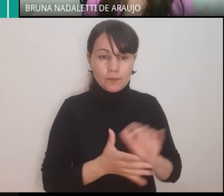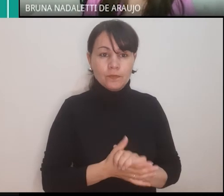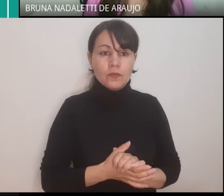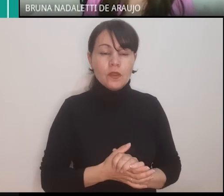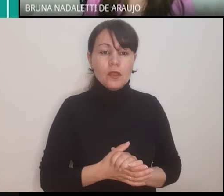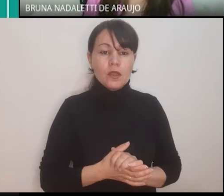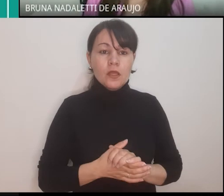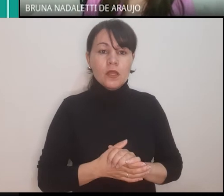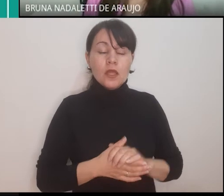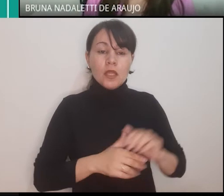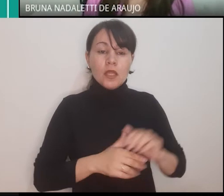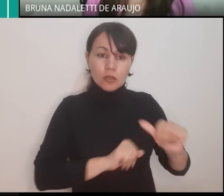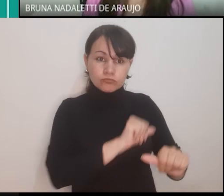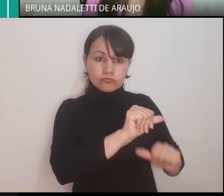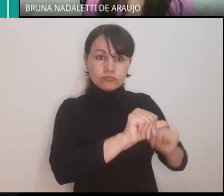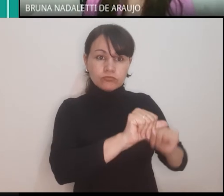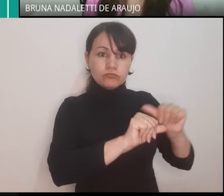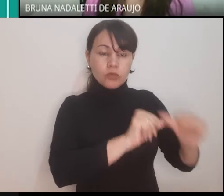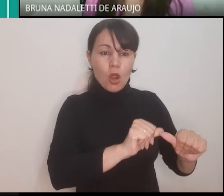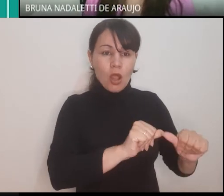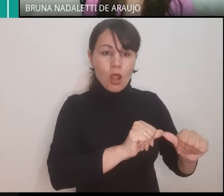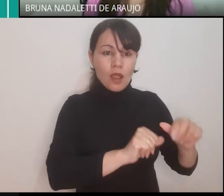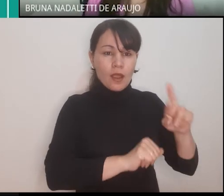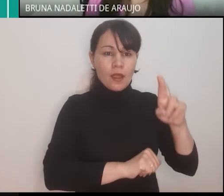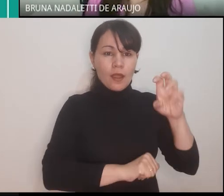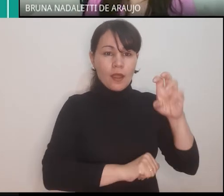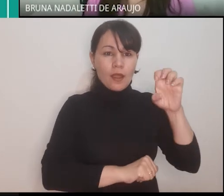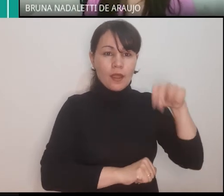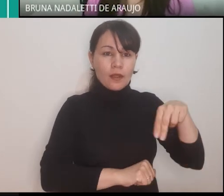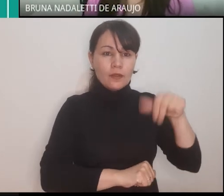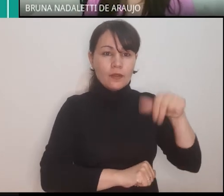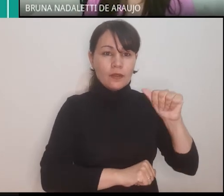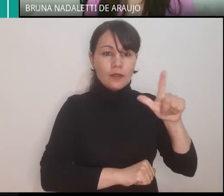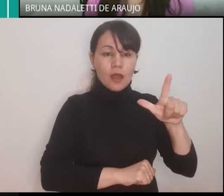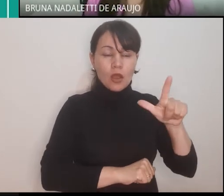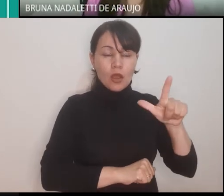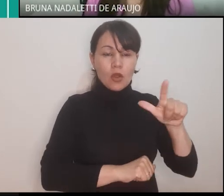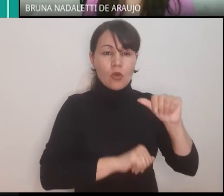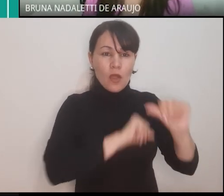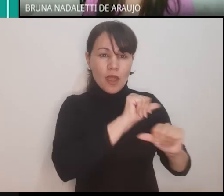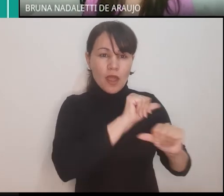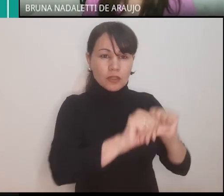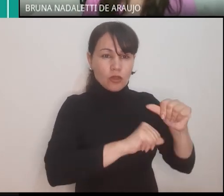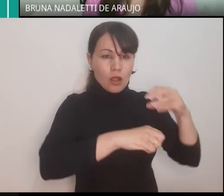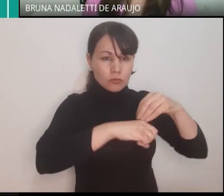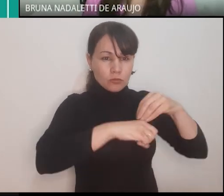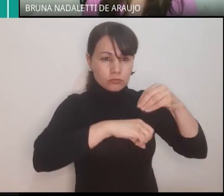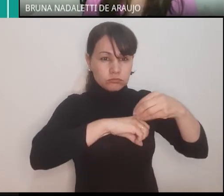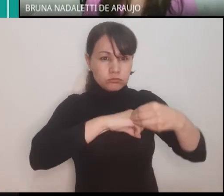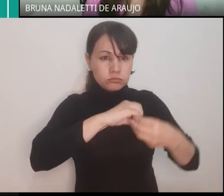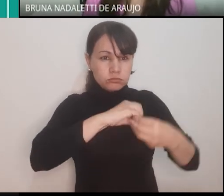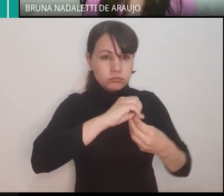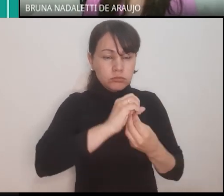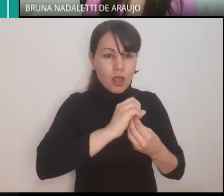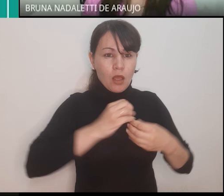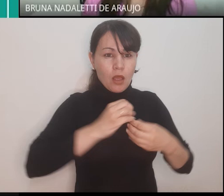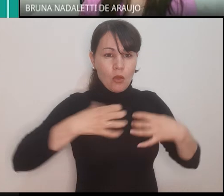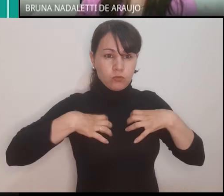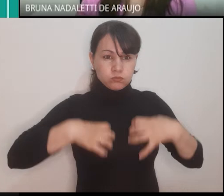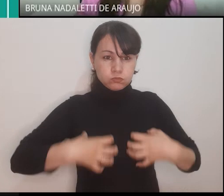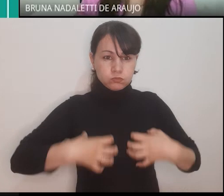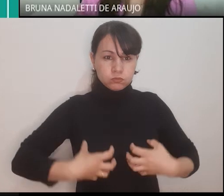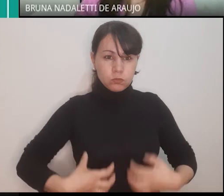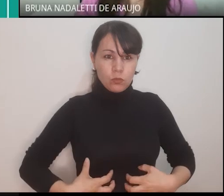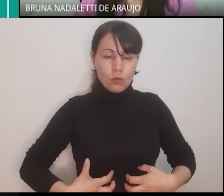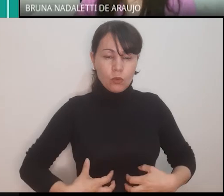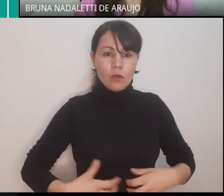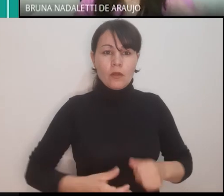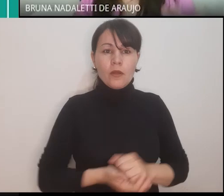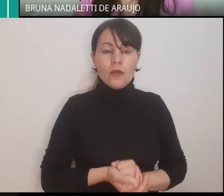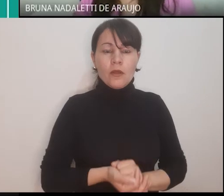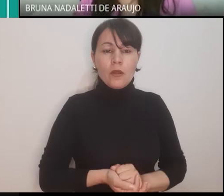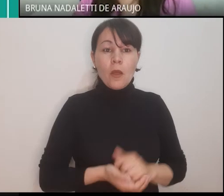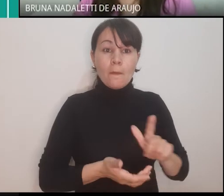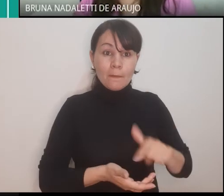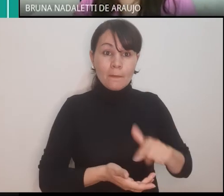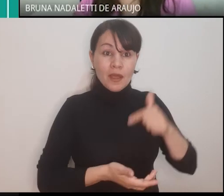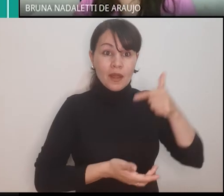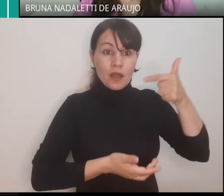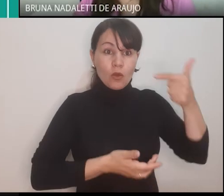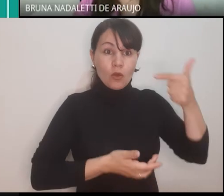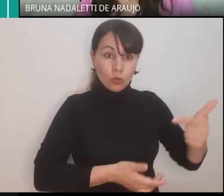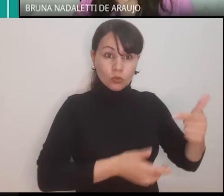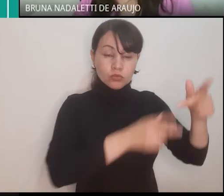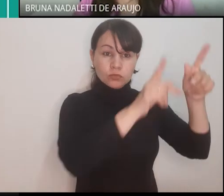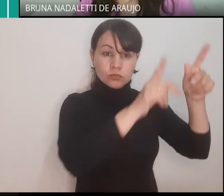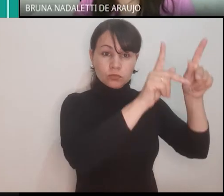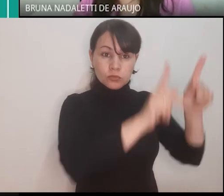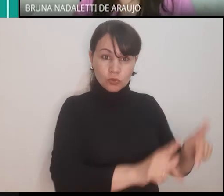é a transferência de células, tecidos ou órgãos de uma pessoa, chamado doador, para outra